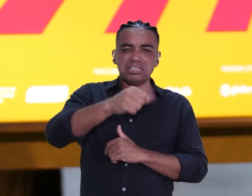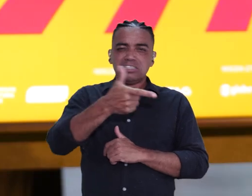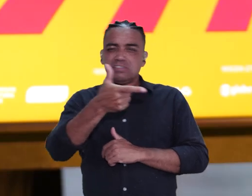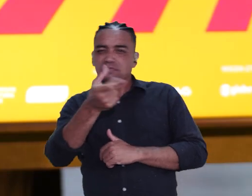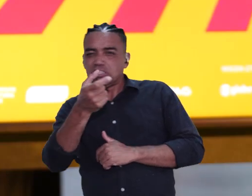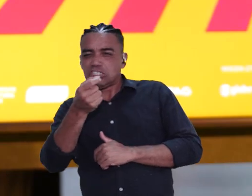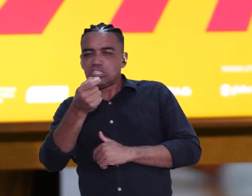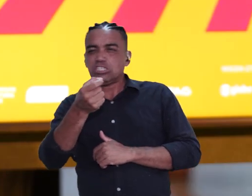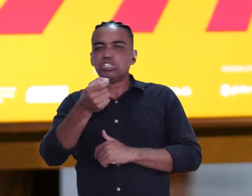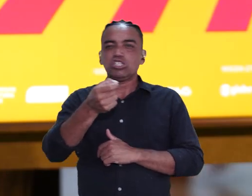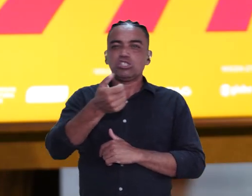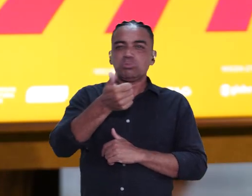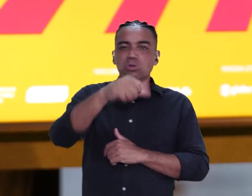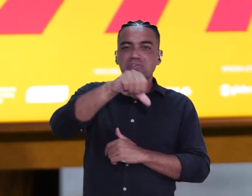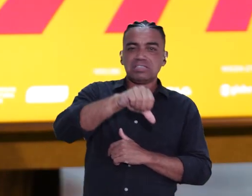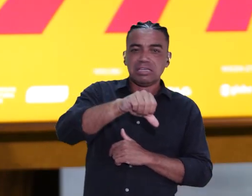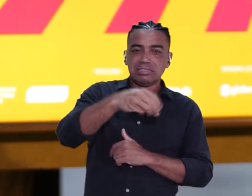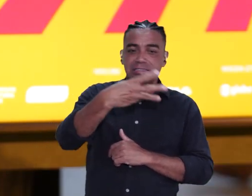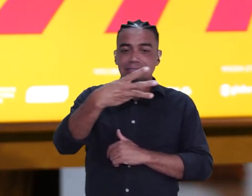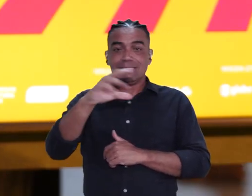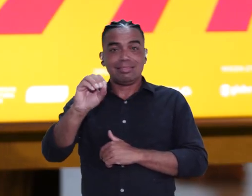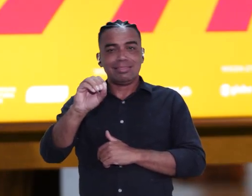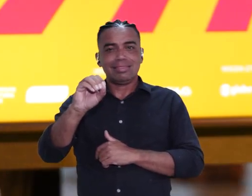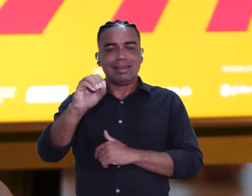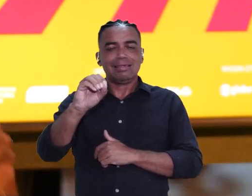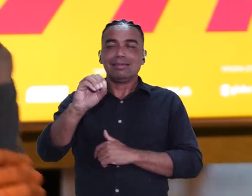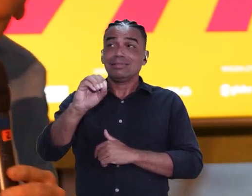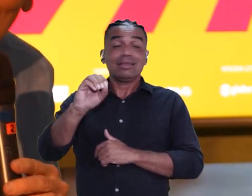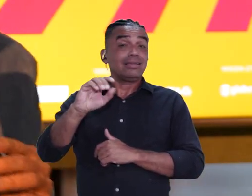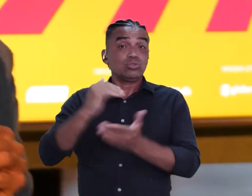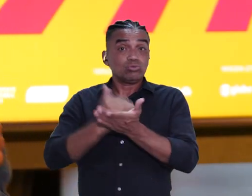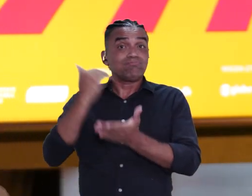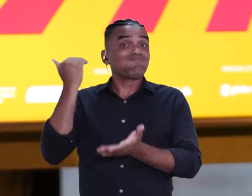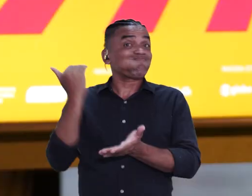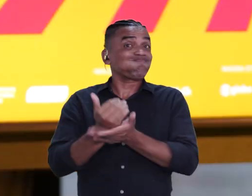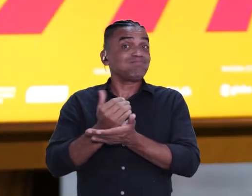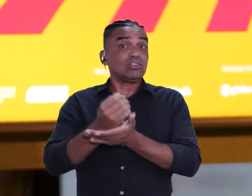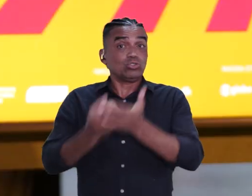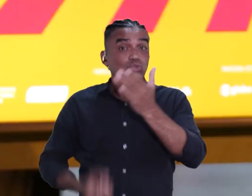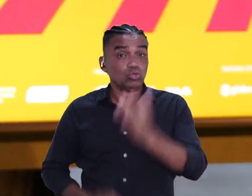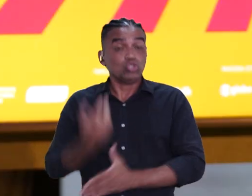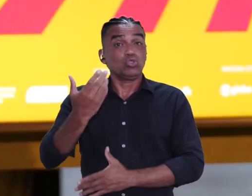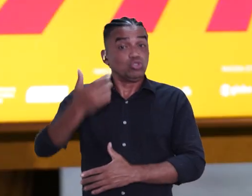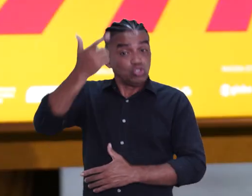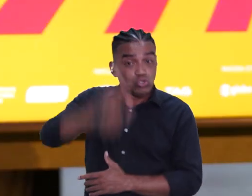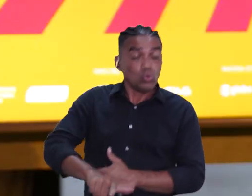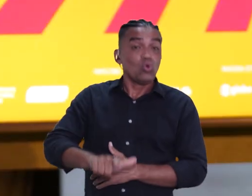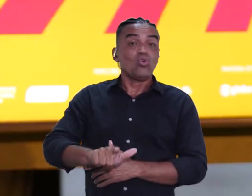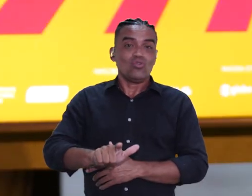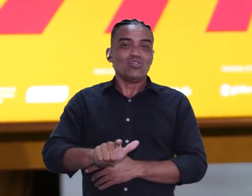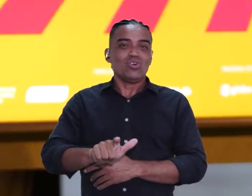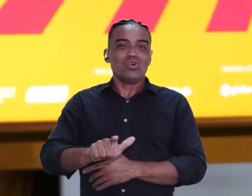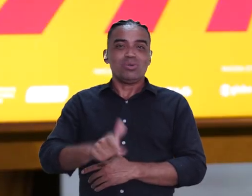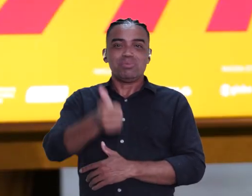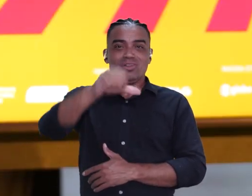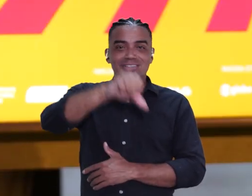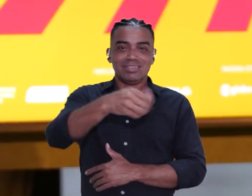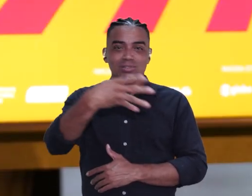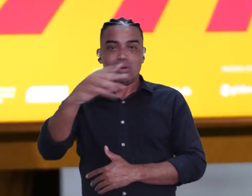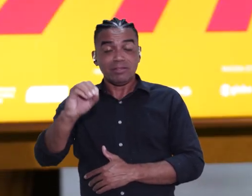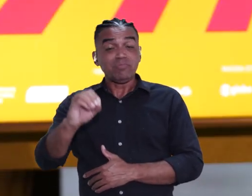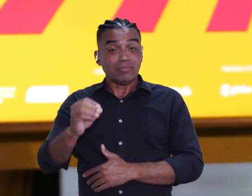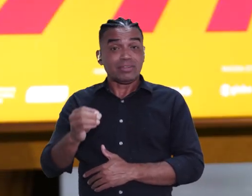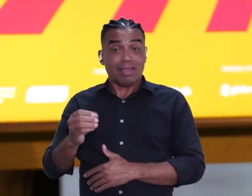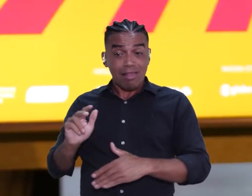ali, mas dos anos 30, e isto recrudesceu nos anos 40, quando o Drummond veio para o Rio, ocupava